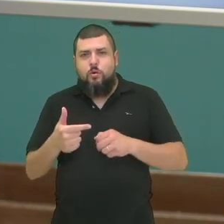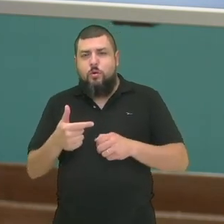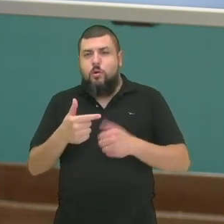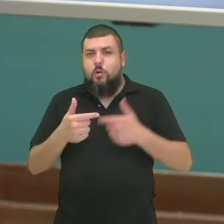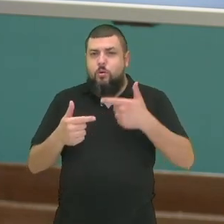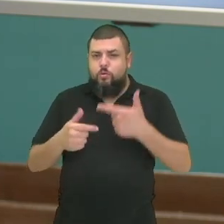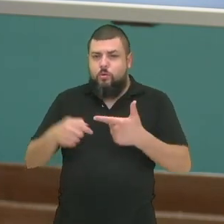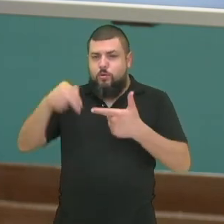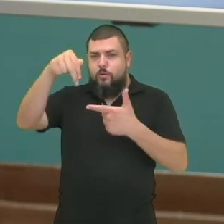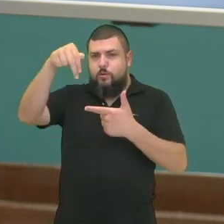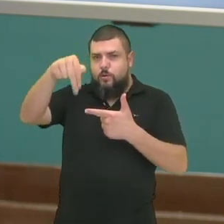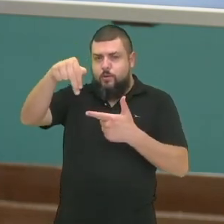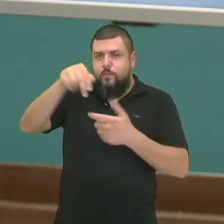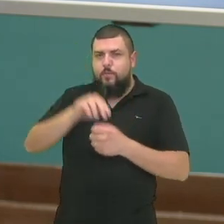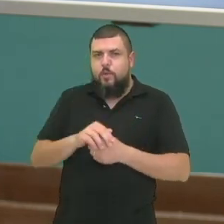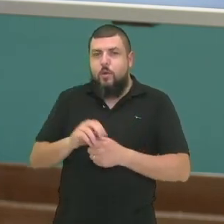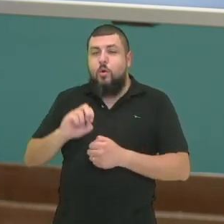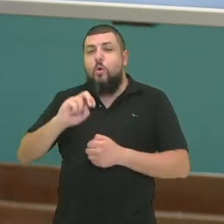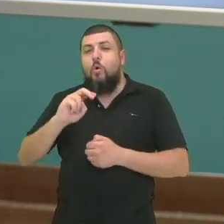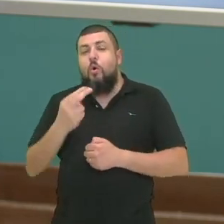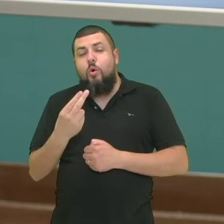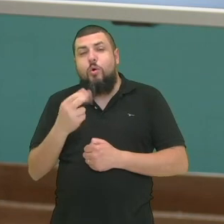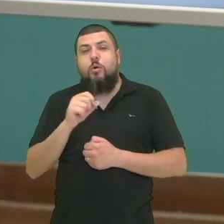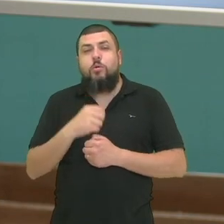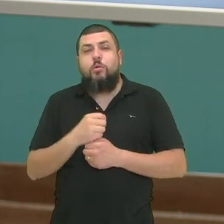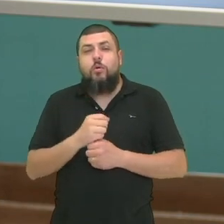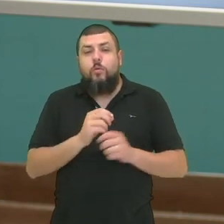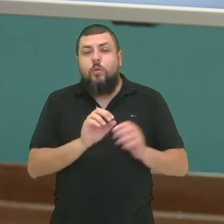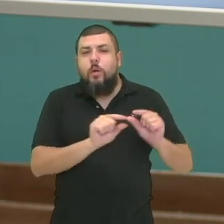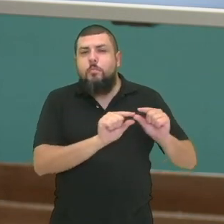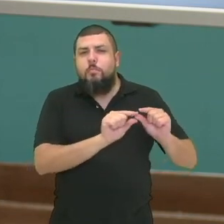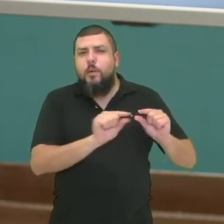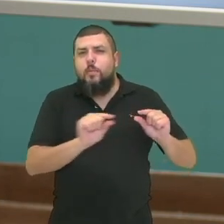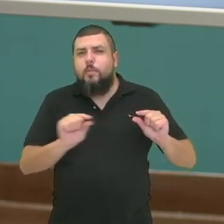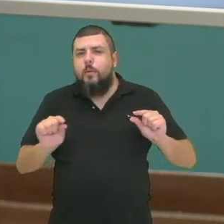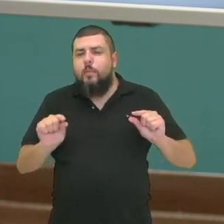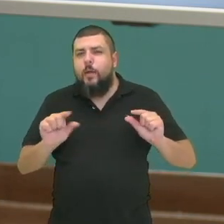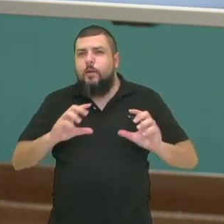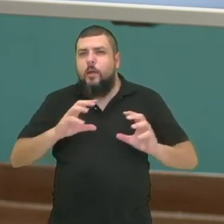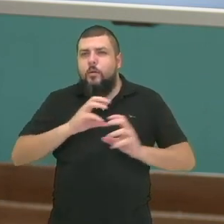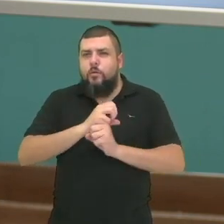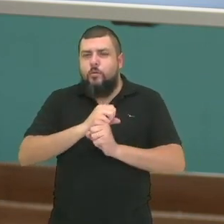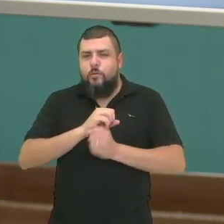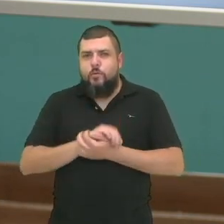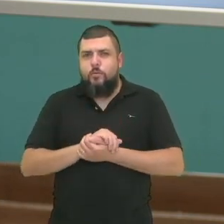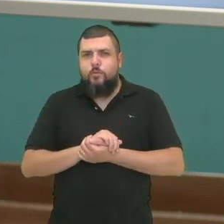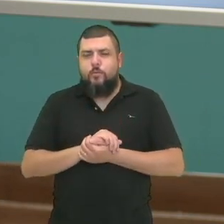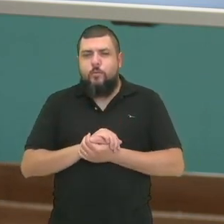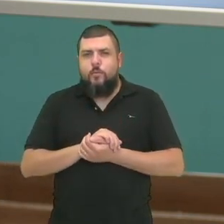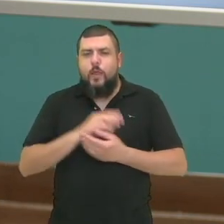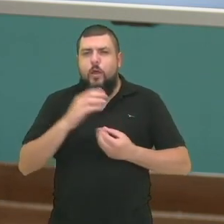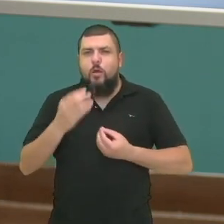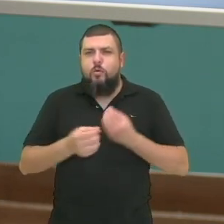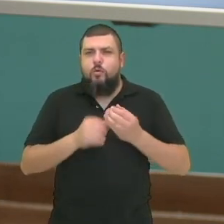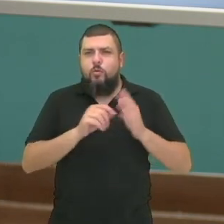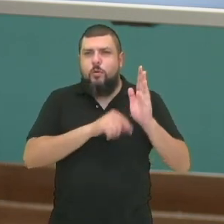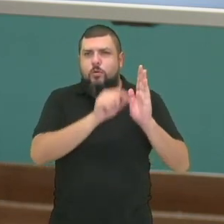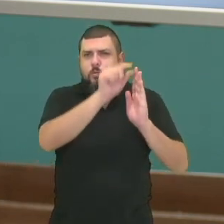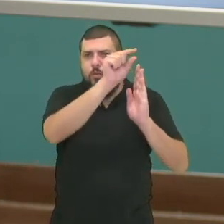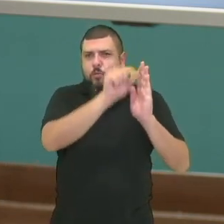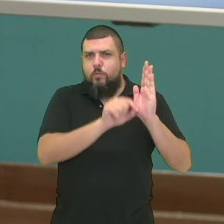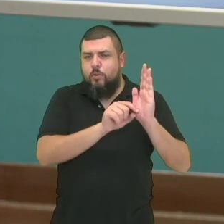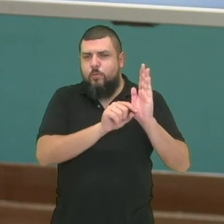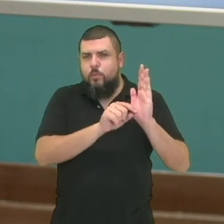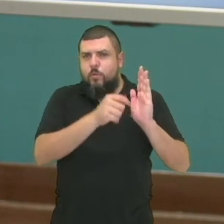eu posso fazer a soma da linha, que o exercício me pede. Qual é a soma dos elementos da 10ª linha? Então, se